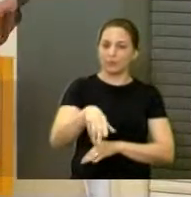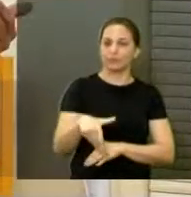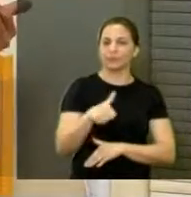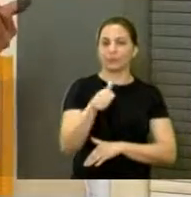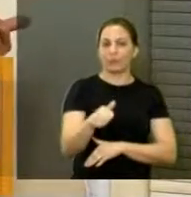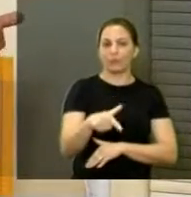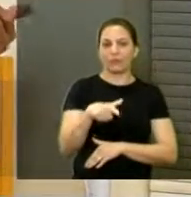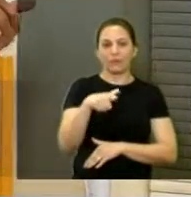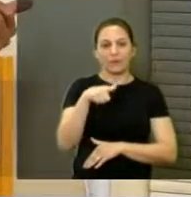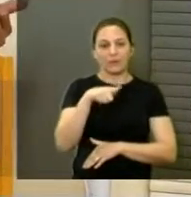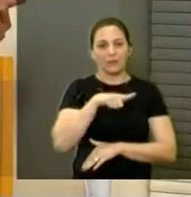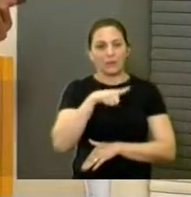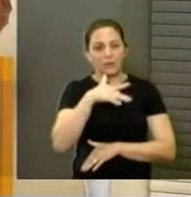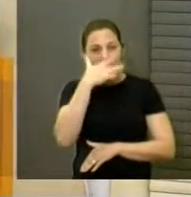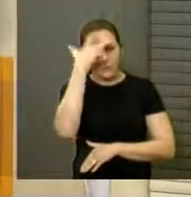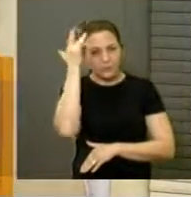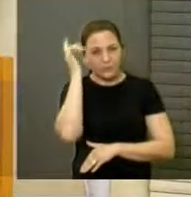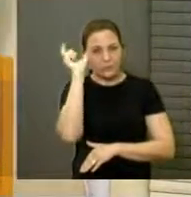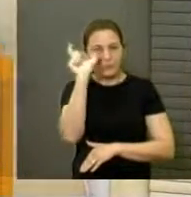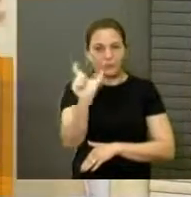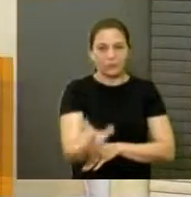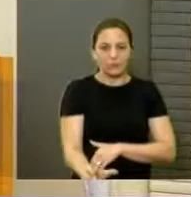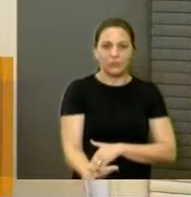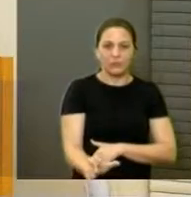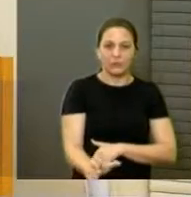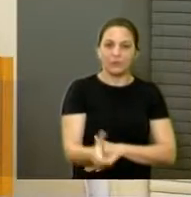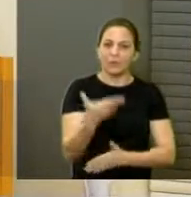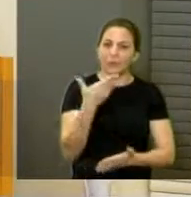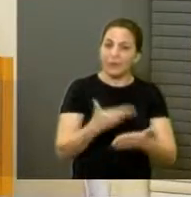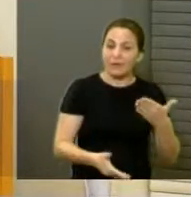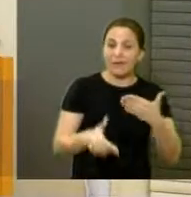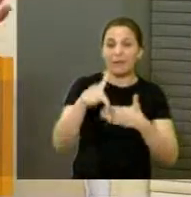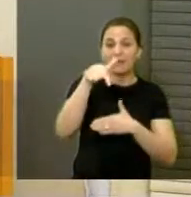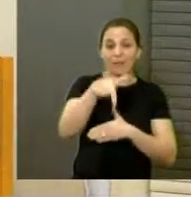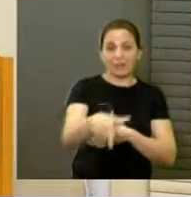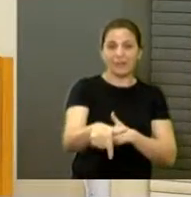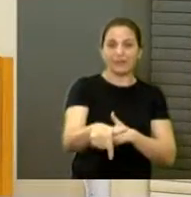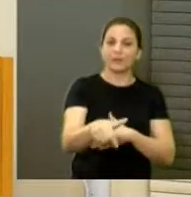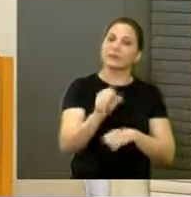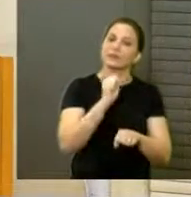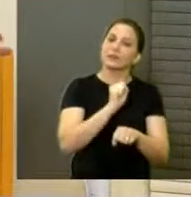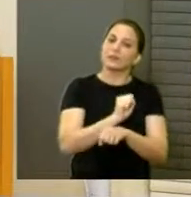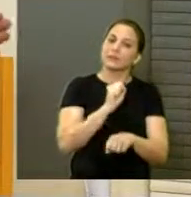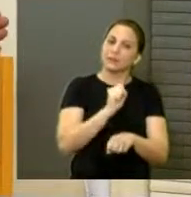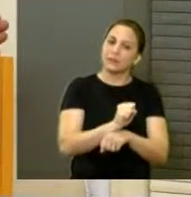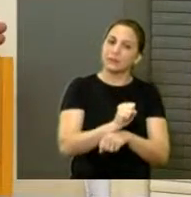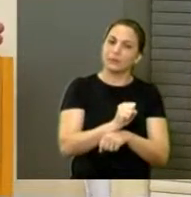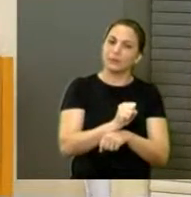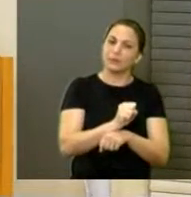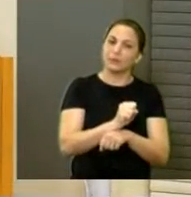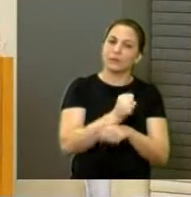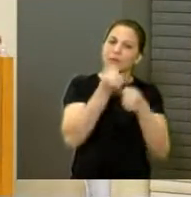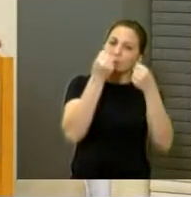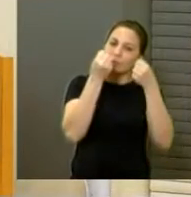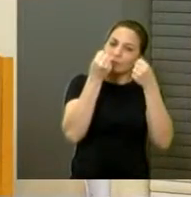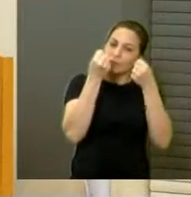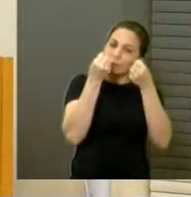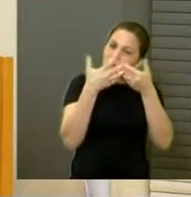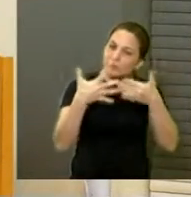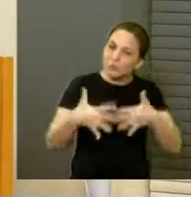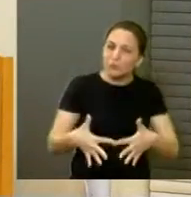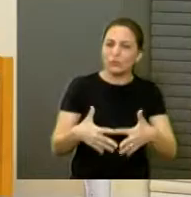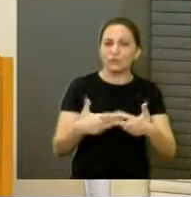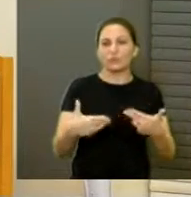ter gente que vai vir para cá, né, que vai perder a boquinha lá. Espero que só não destrua o que foi